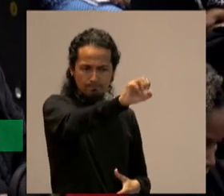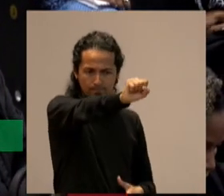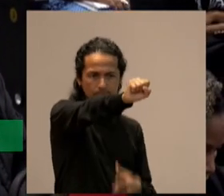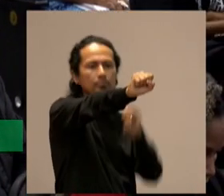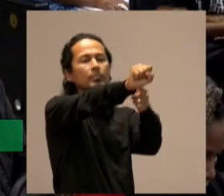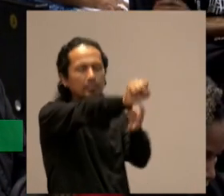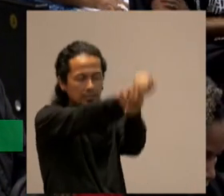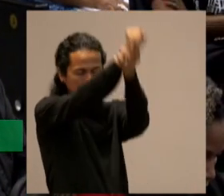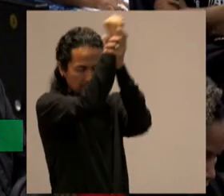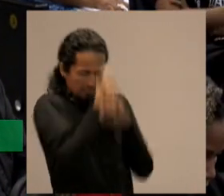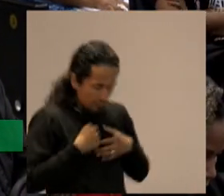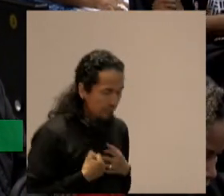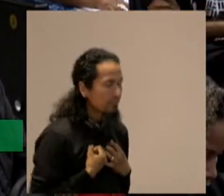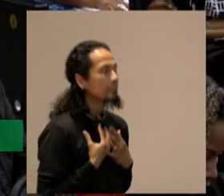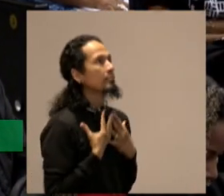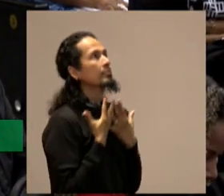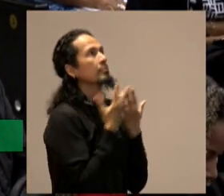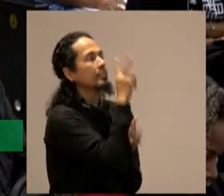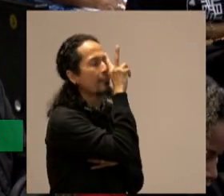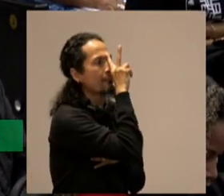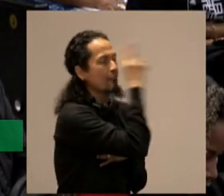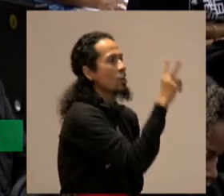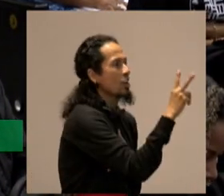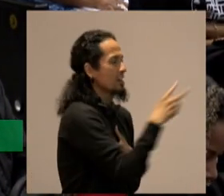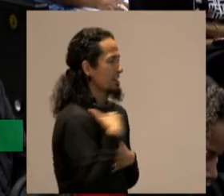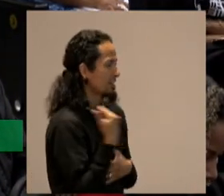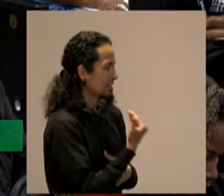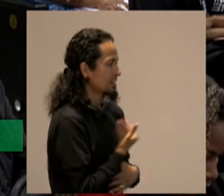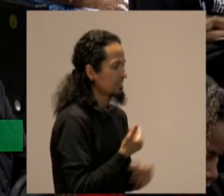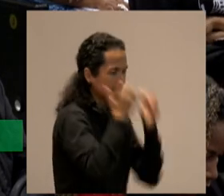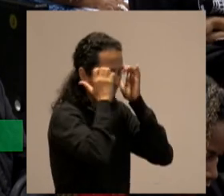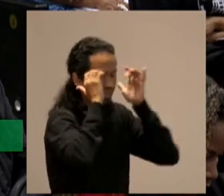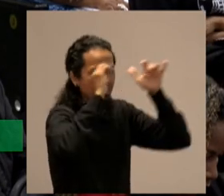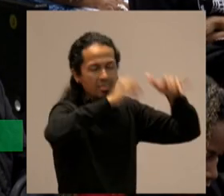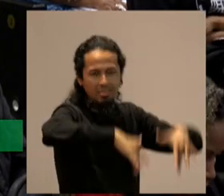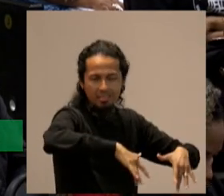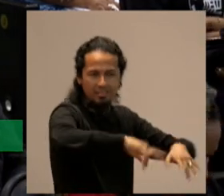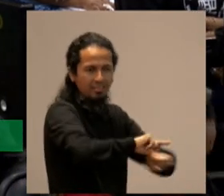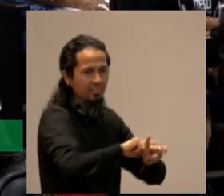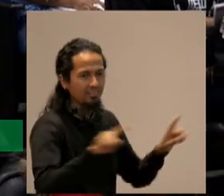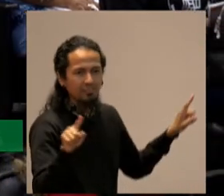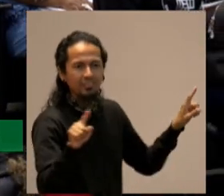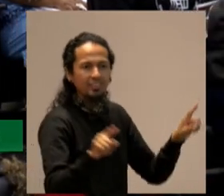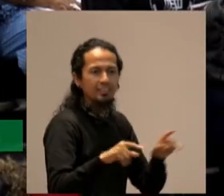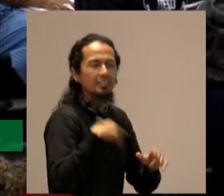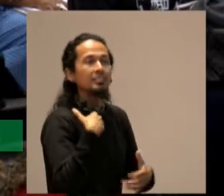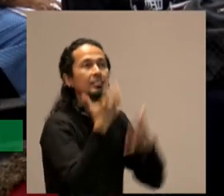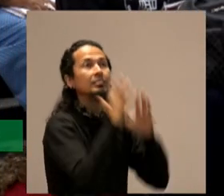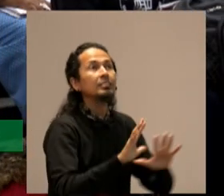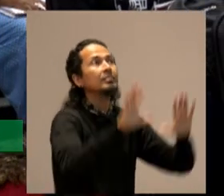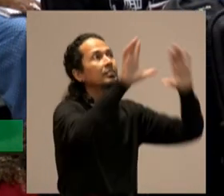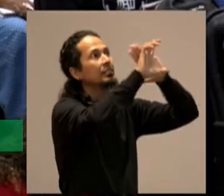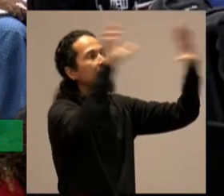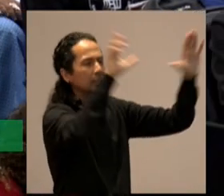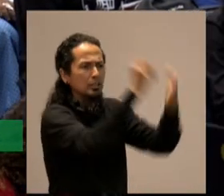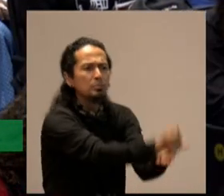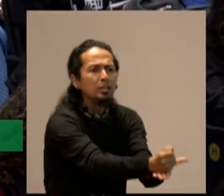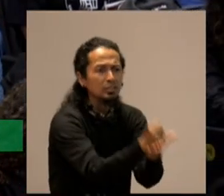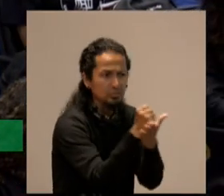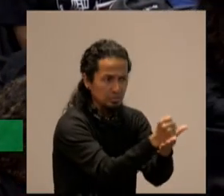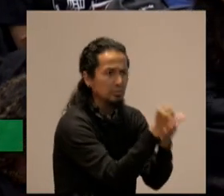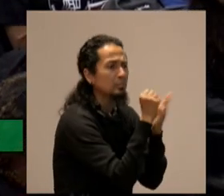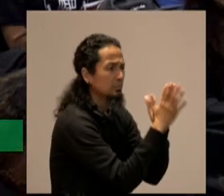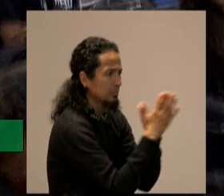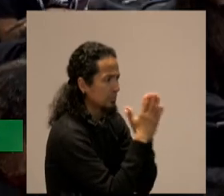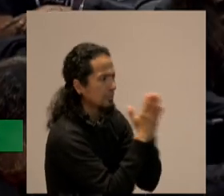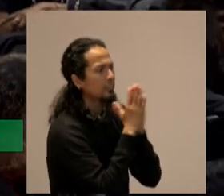de irmão e me abandonas ao léu. Troca um pedaço de pão por um pedaço do céu. Estenda a mão, meu Senhor,